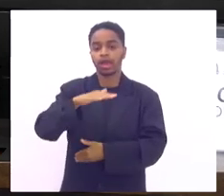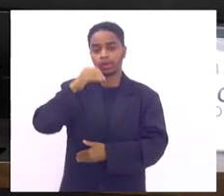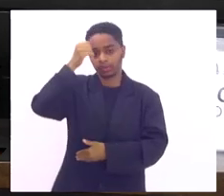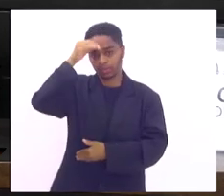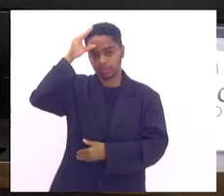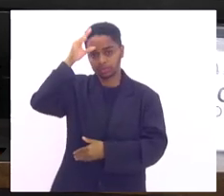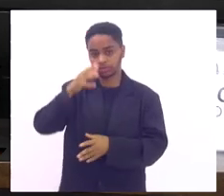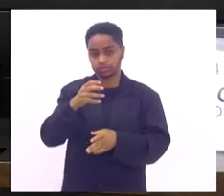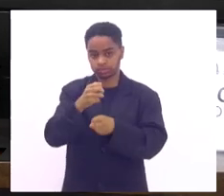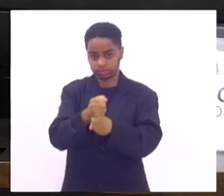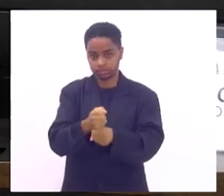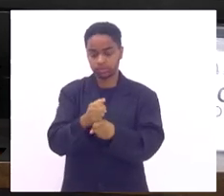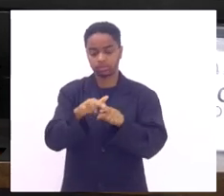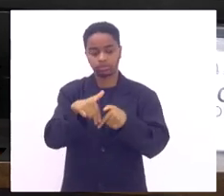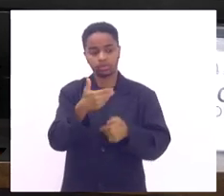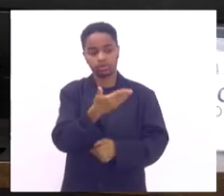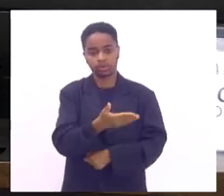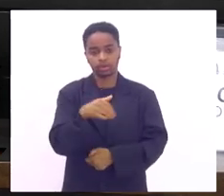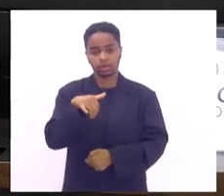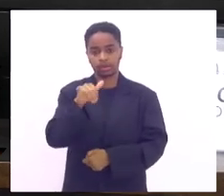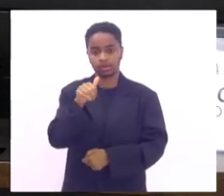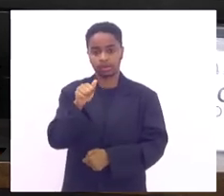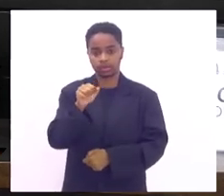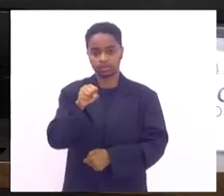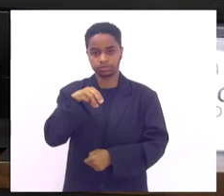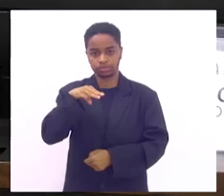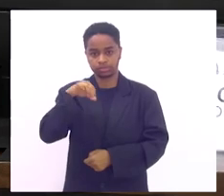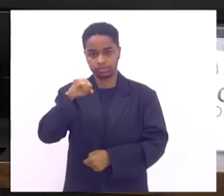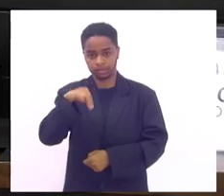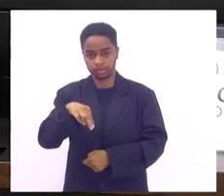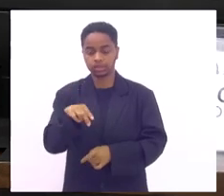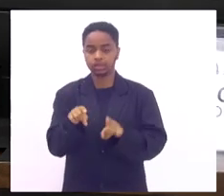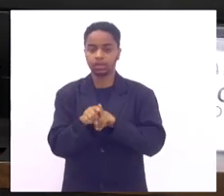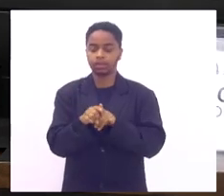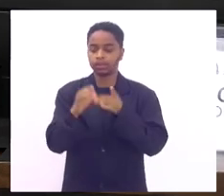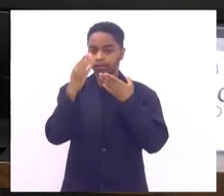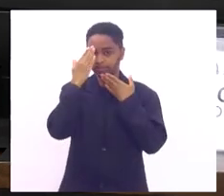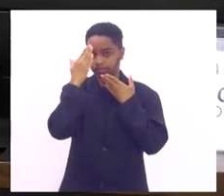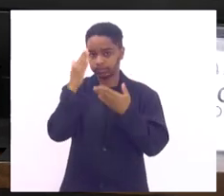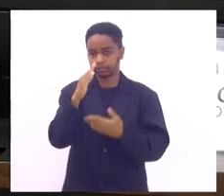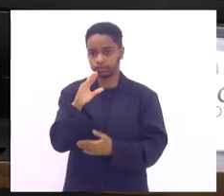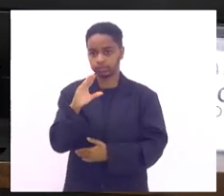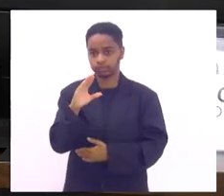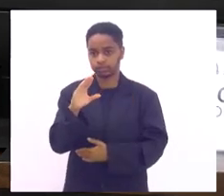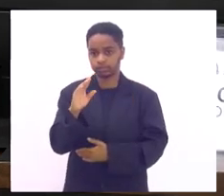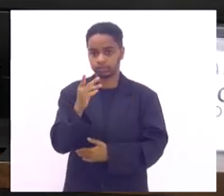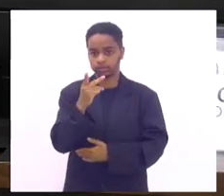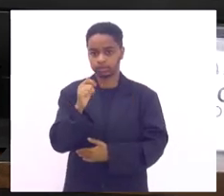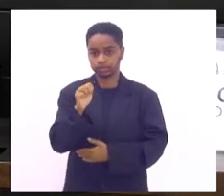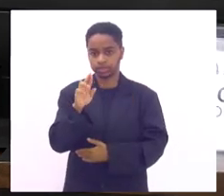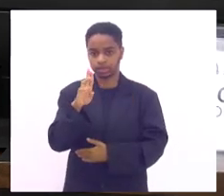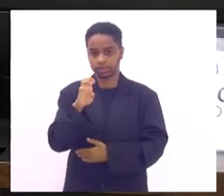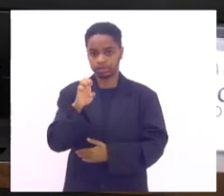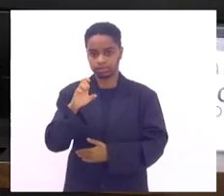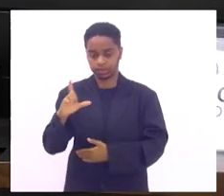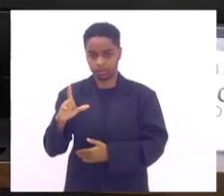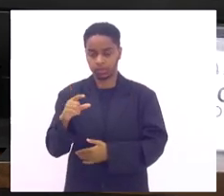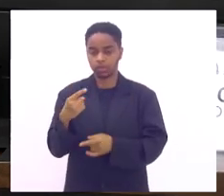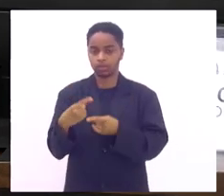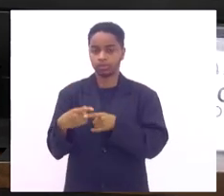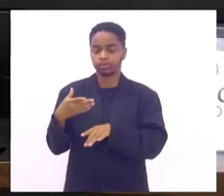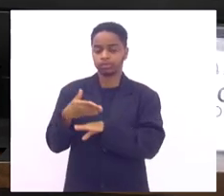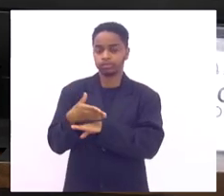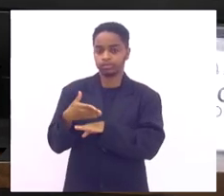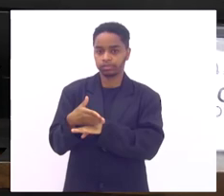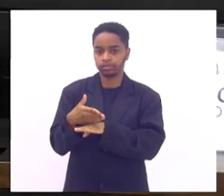mãos da Yasmin. Queria agradecer o Charbel. O Charbel está aqui por